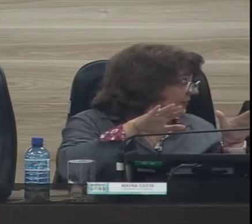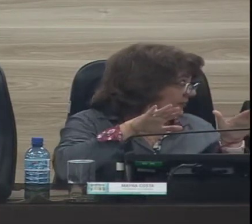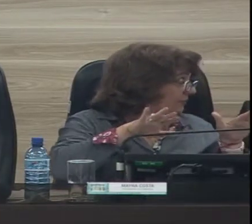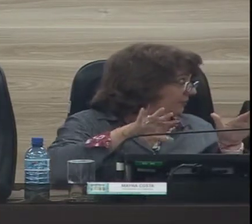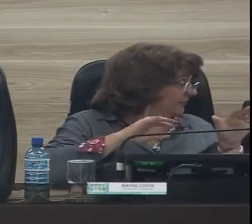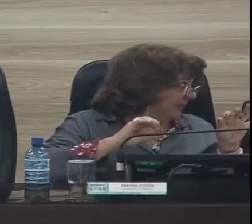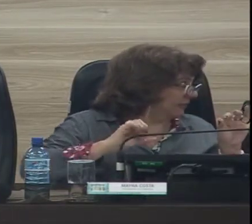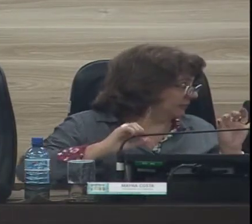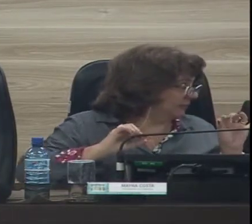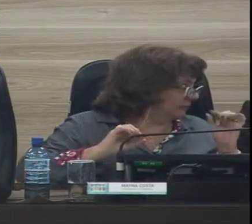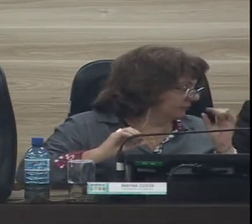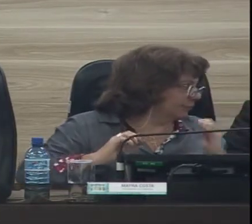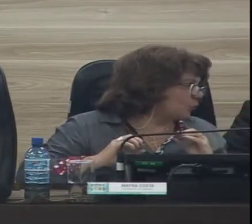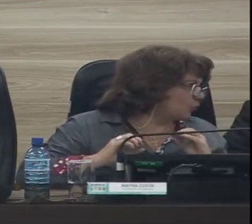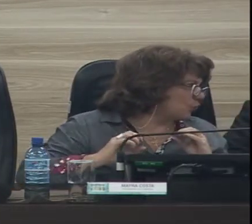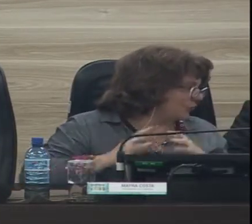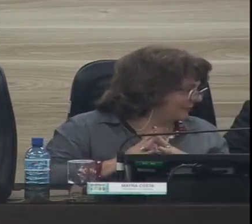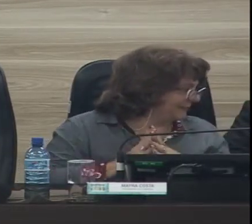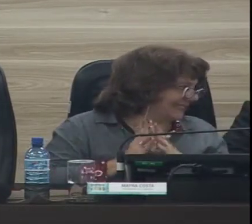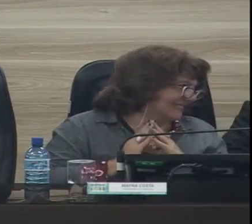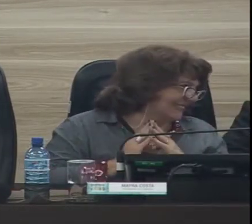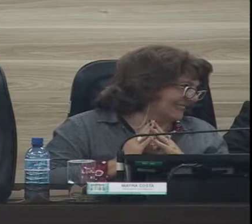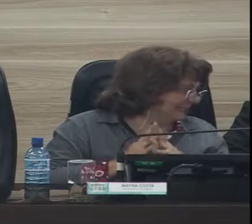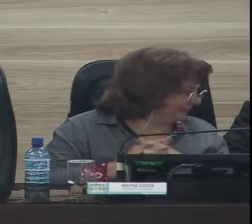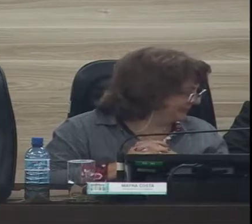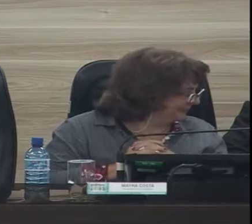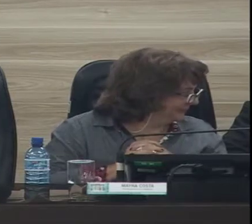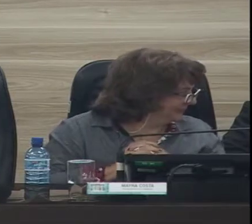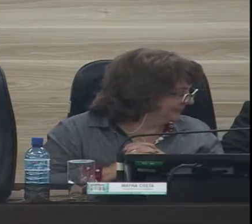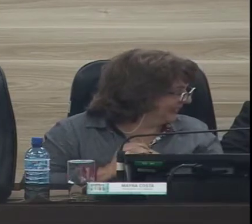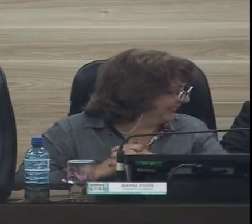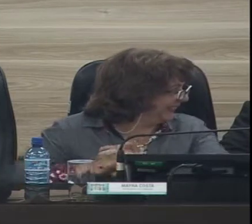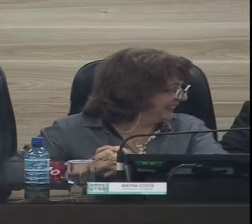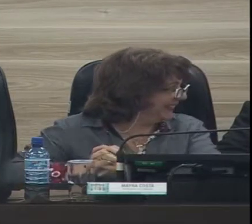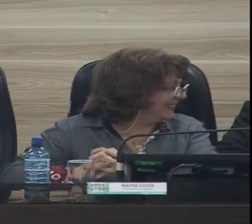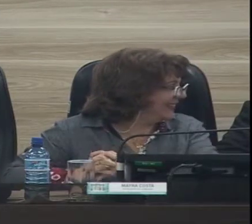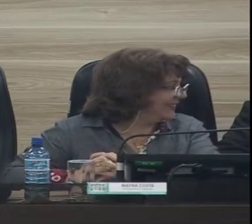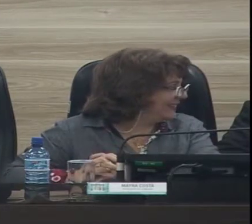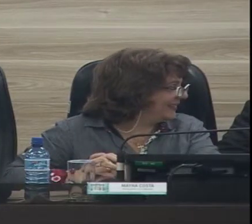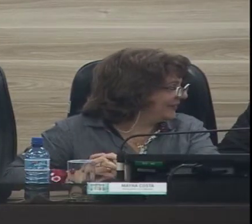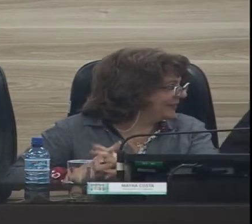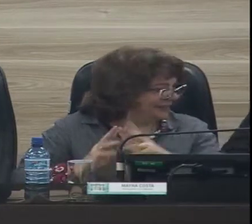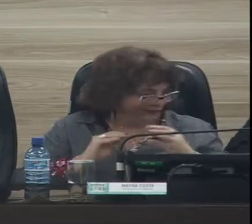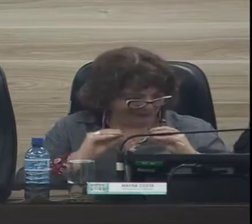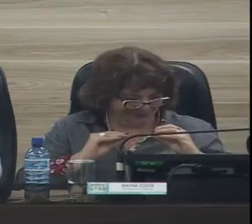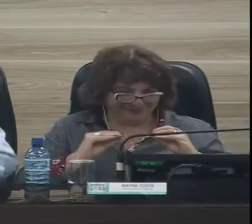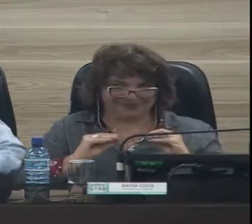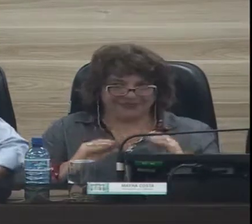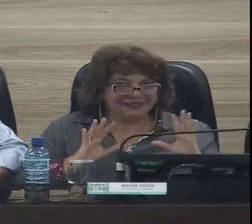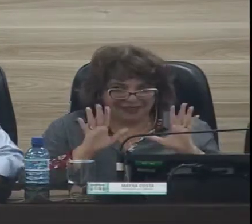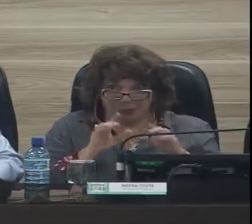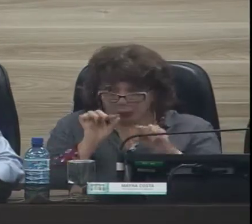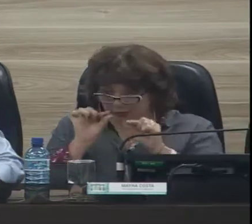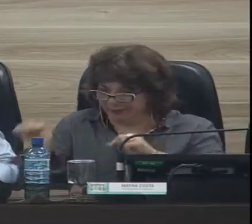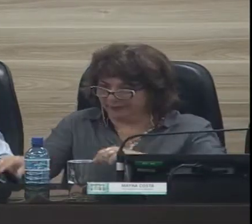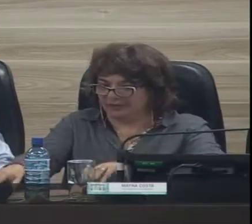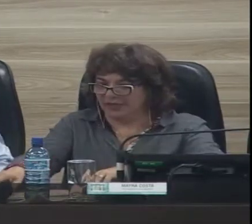um acompanhamento, vai estudar, não tem nenhum problema. Está coberto.